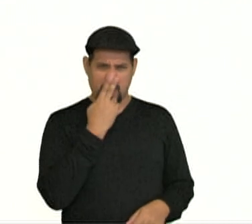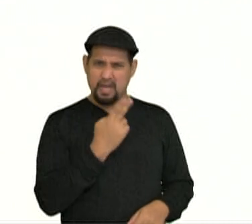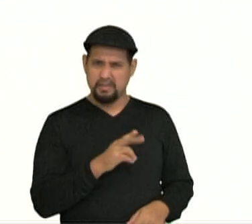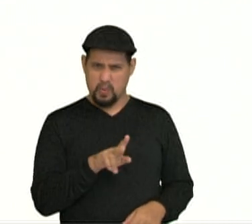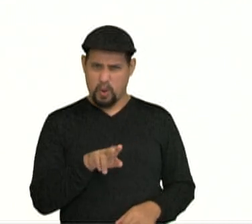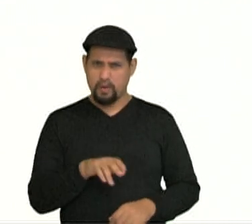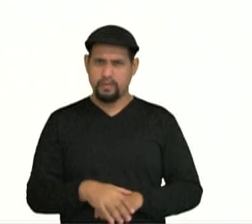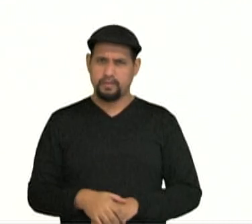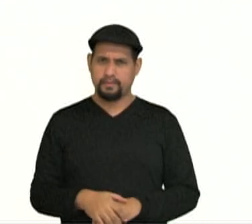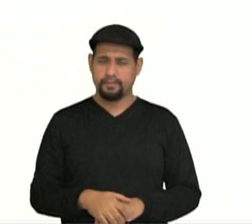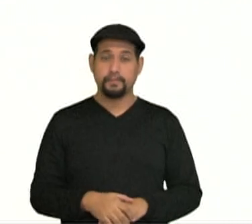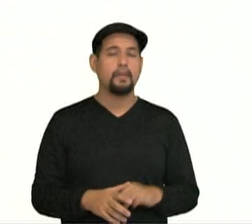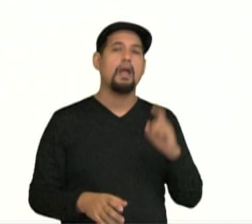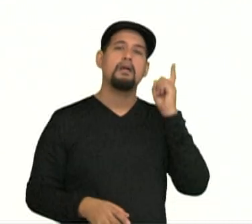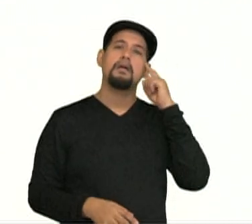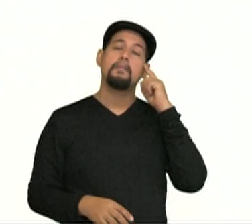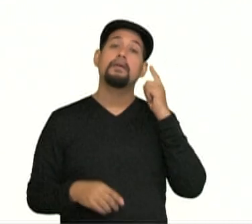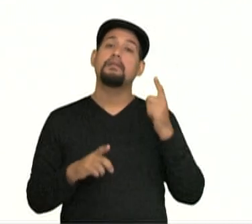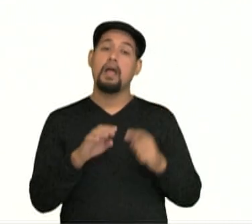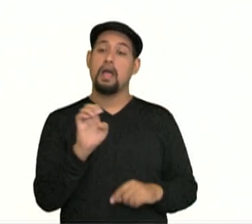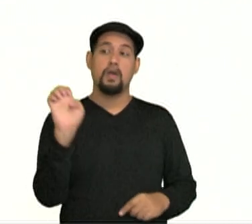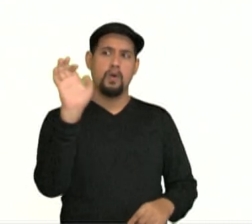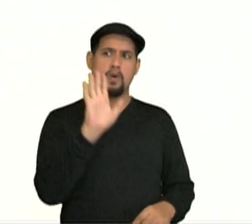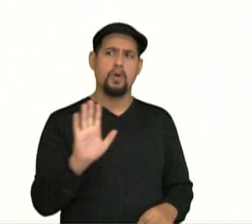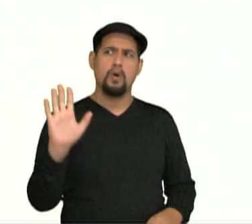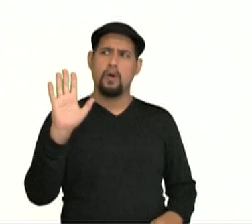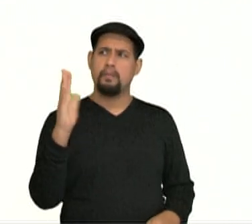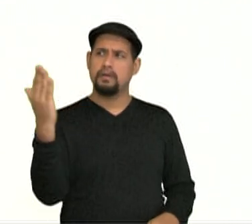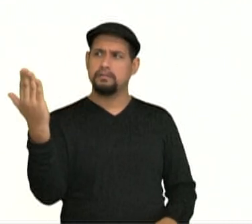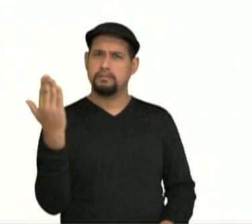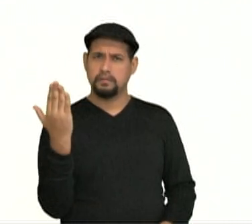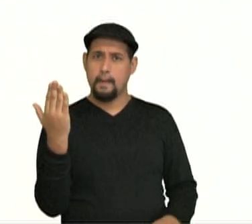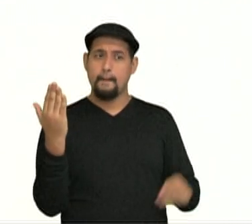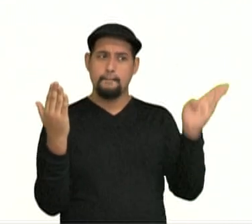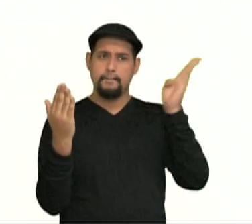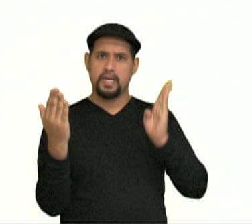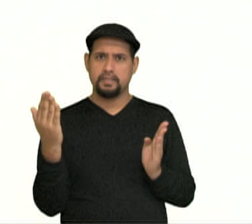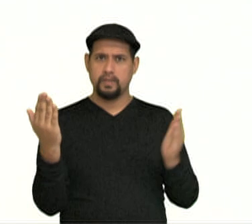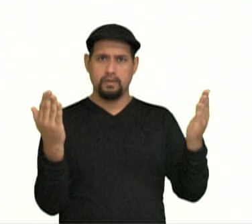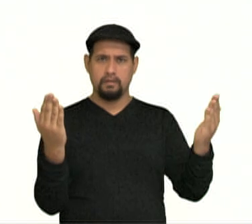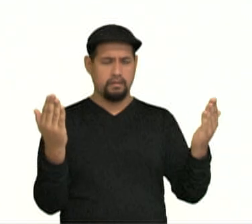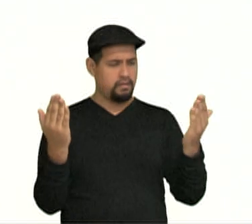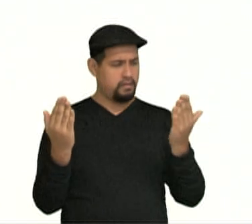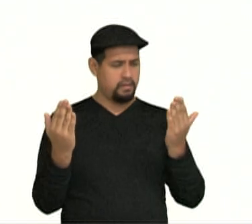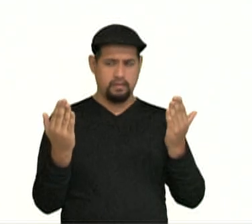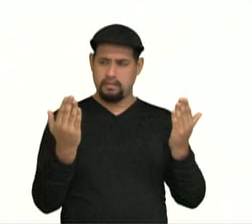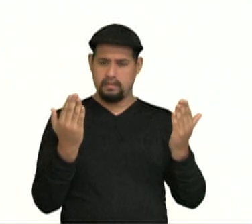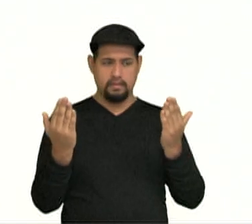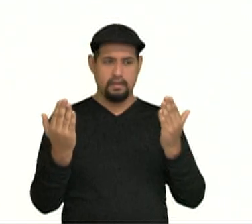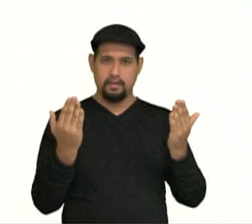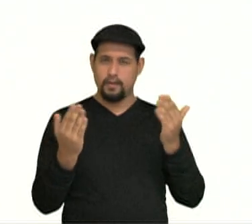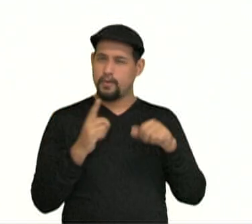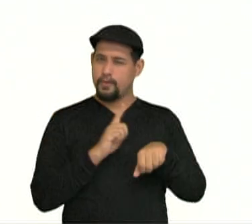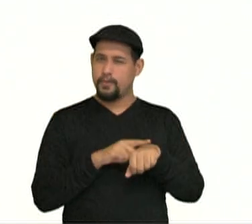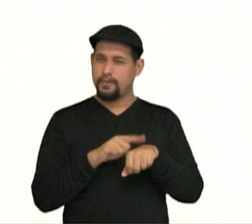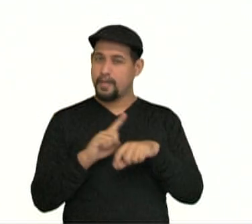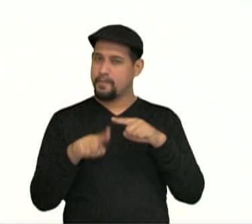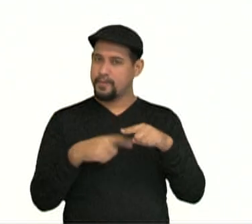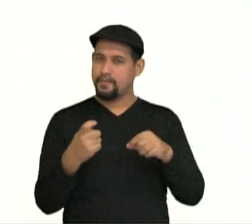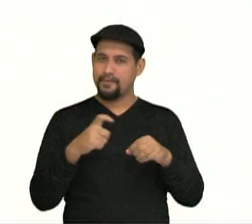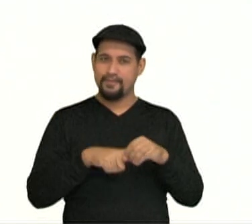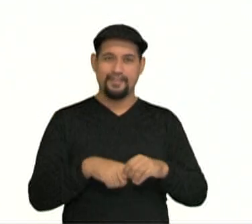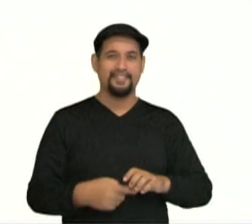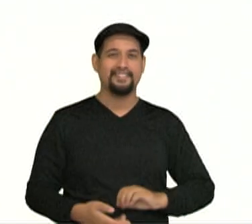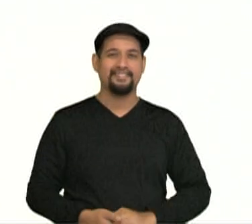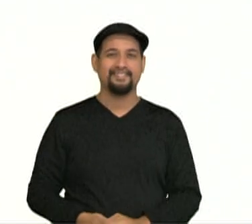pouquinho aí nas formas de relevo da Europa e compare com aquelas que você conhece do nosso país. O tempo vai aparecer aqui na tela e a gente está aguardando